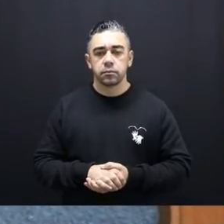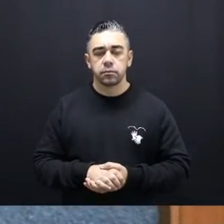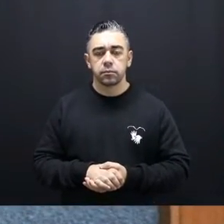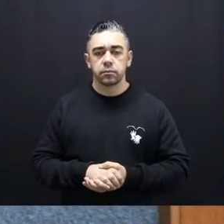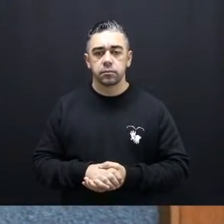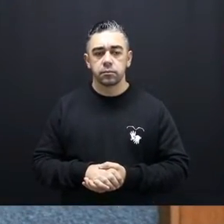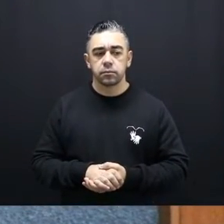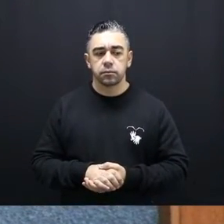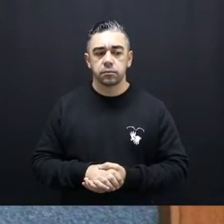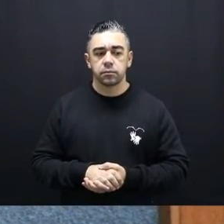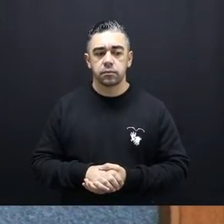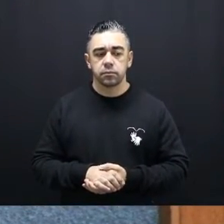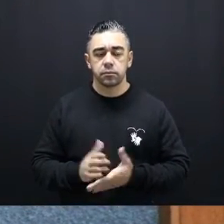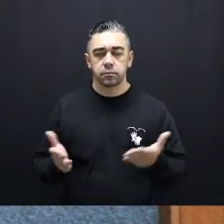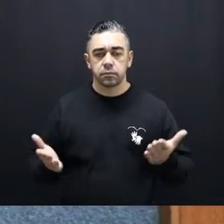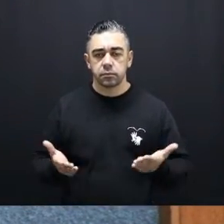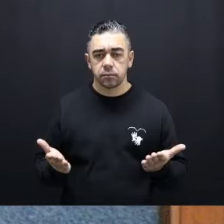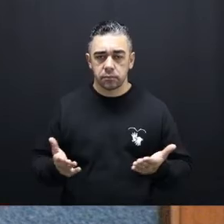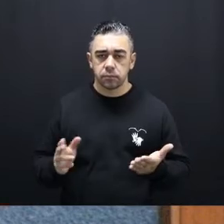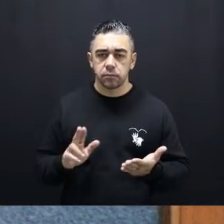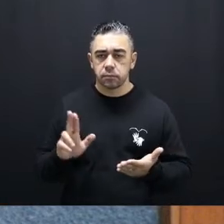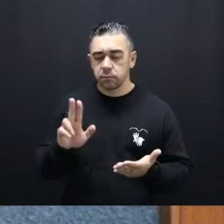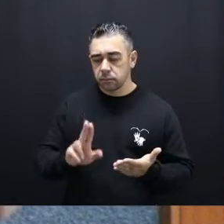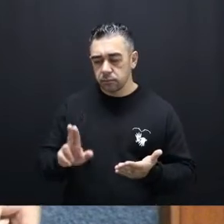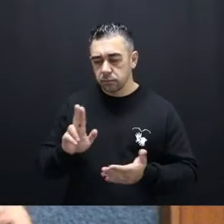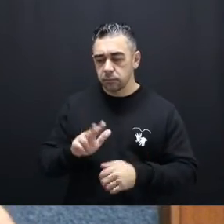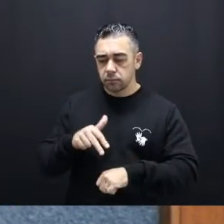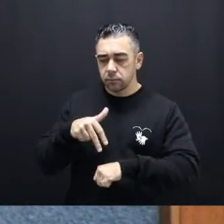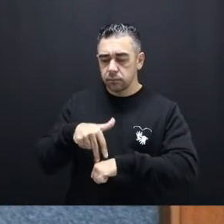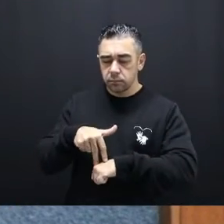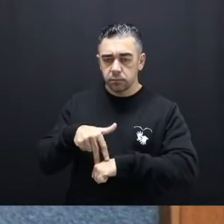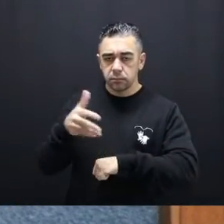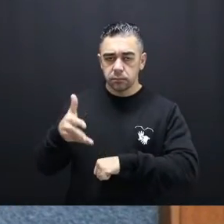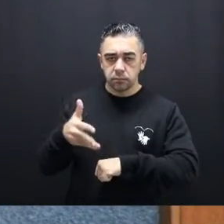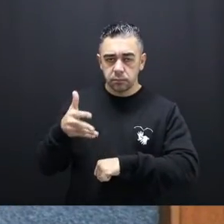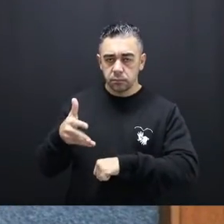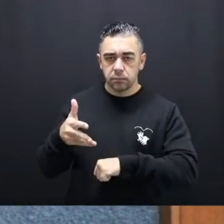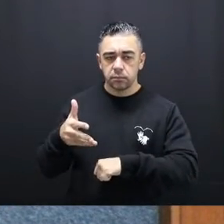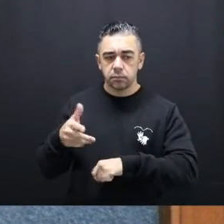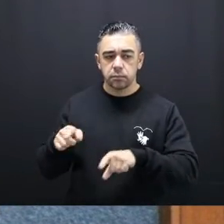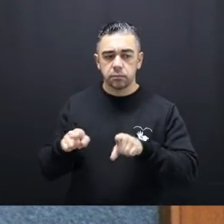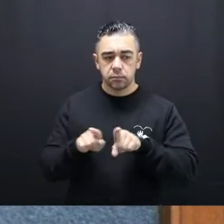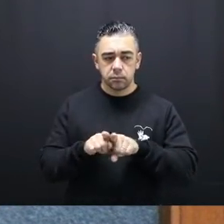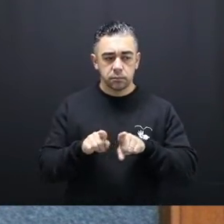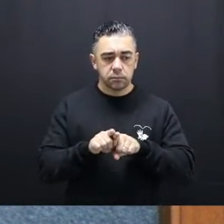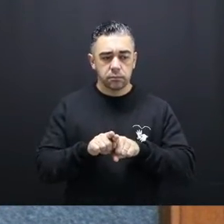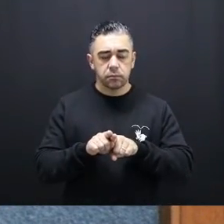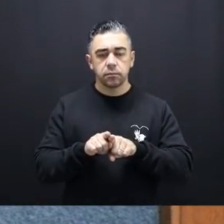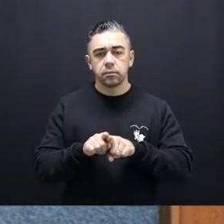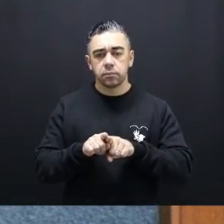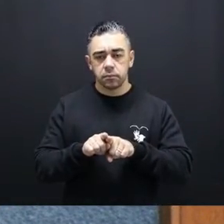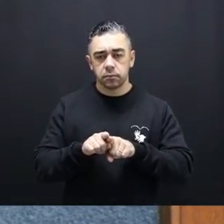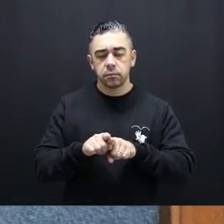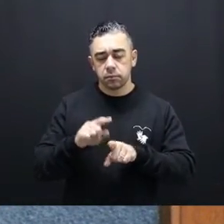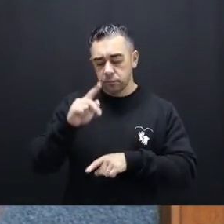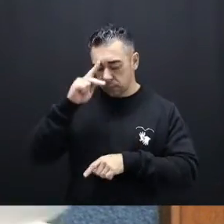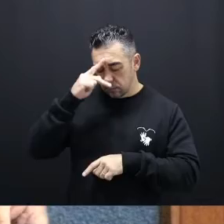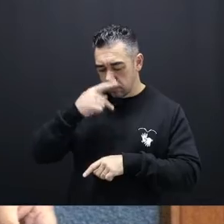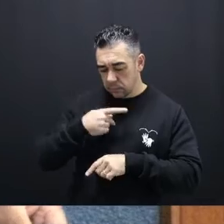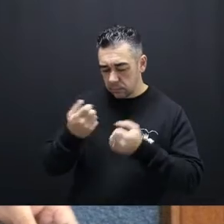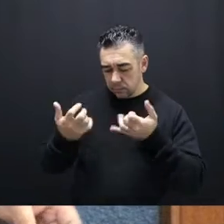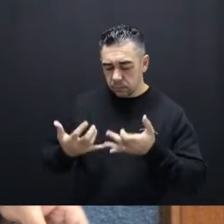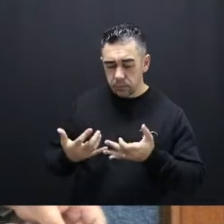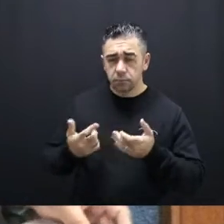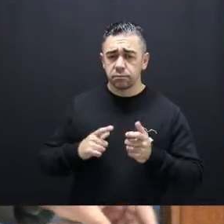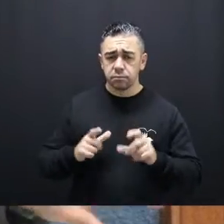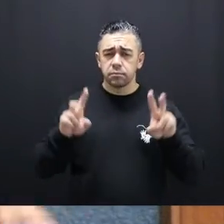eu vou usar a Tribuna o Além da descrição pessoal e sempre tem mais um minutinho né os Assunção diversas e realmente assunto que não